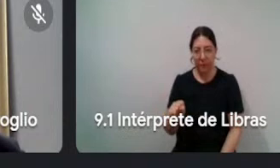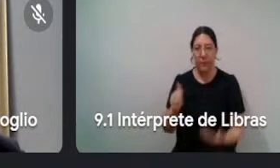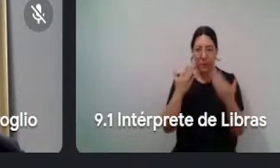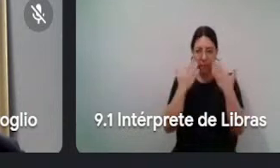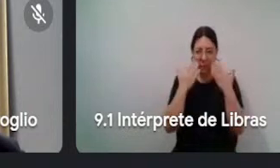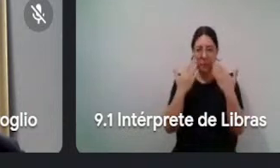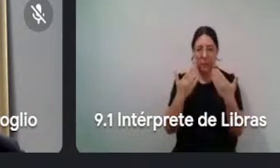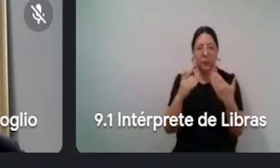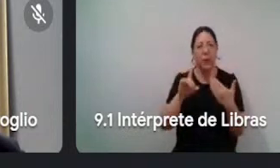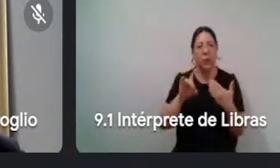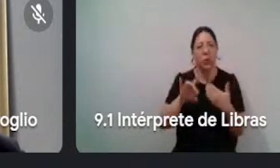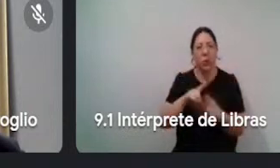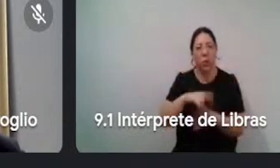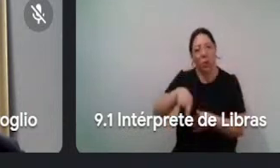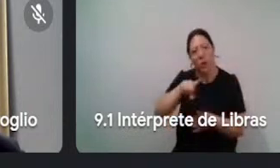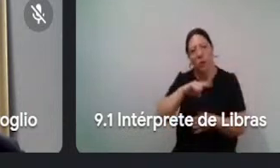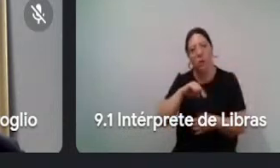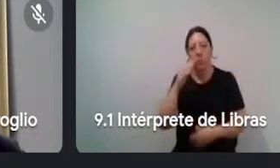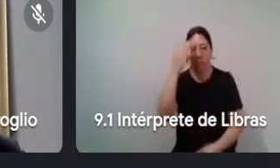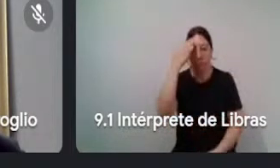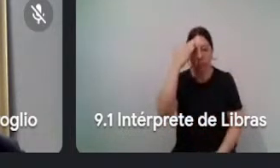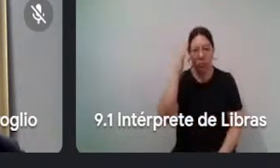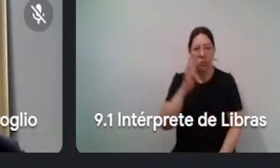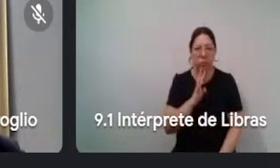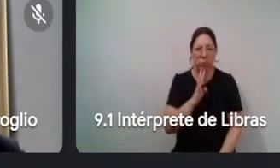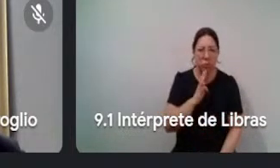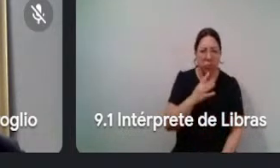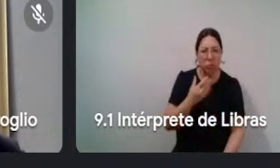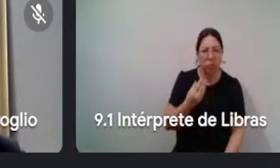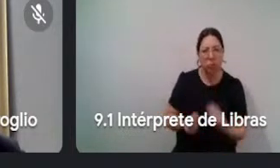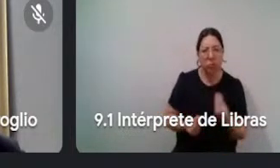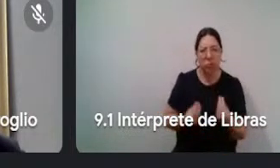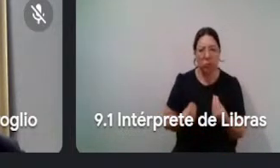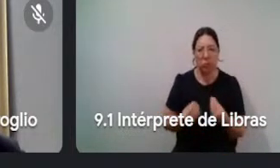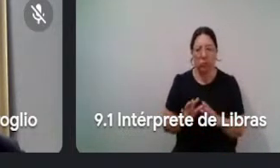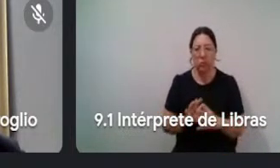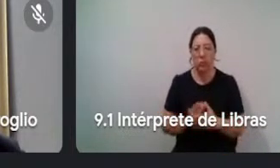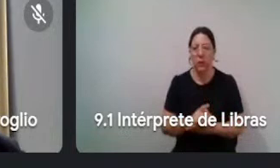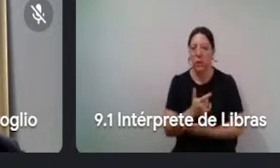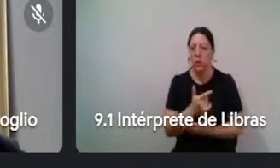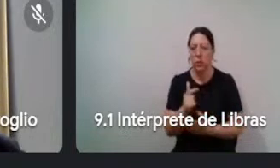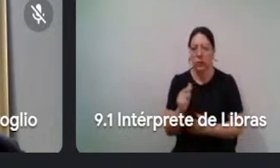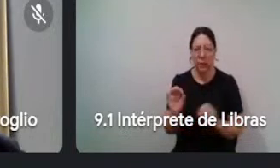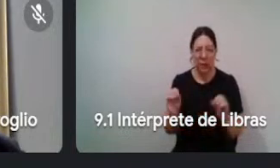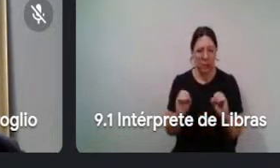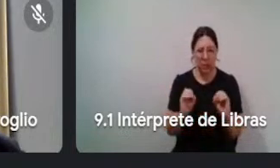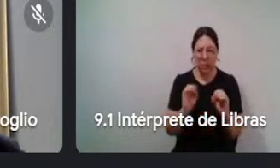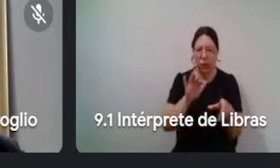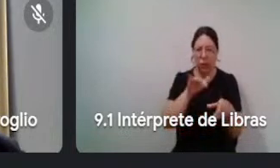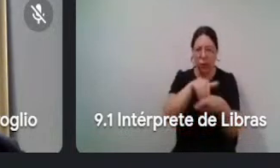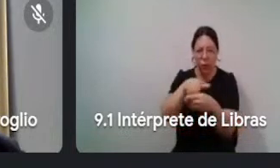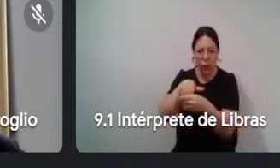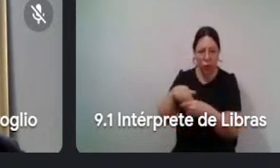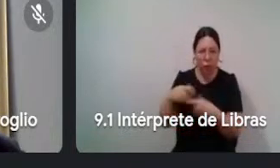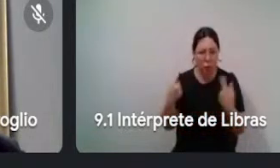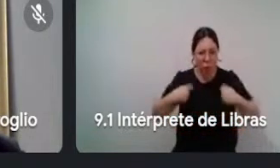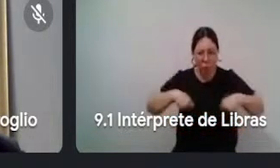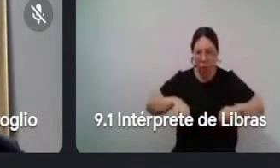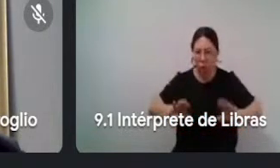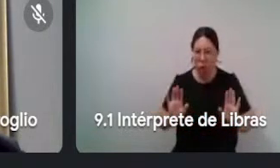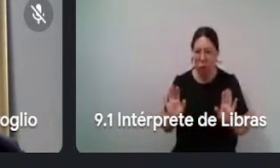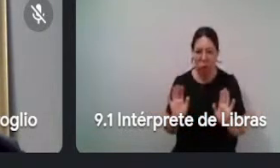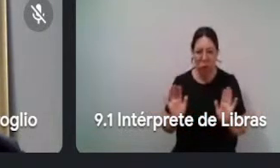né? Então, só para esclarecer, não será submetido a voto. É um relatório para